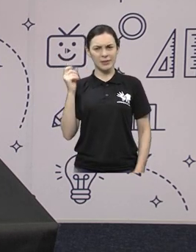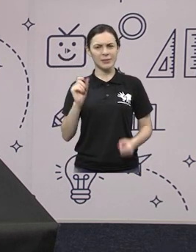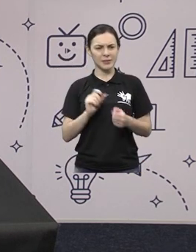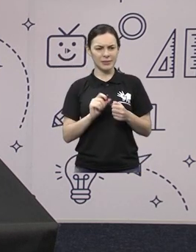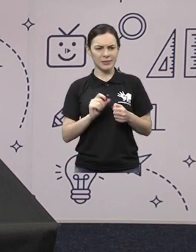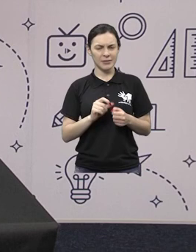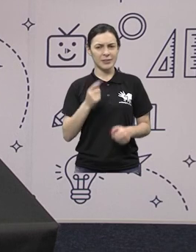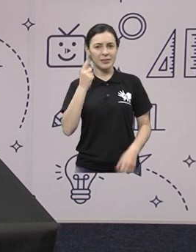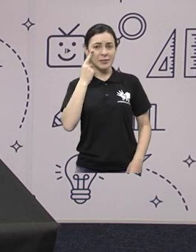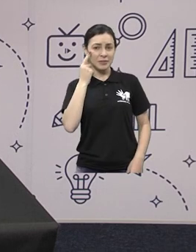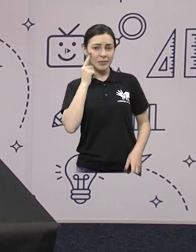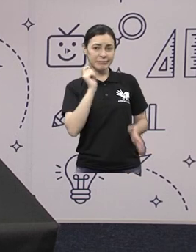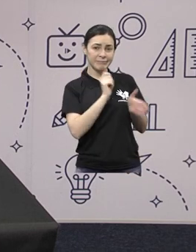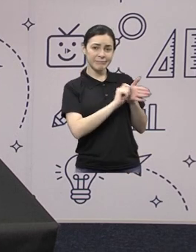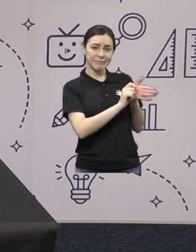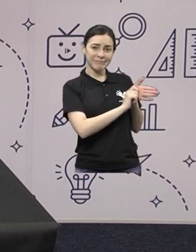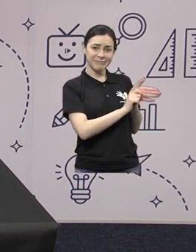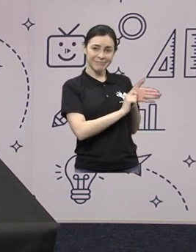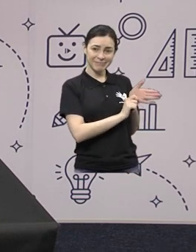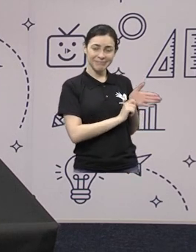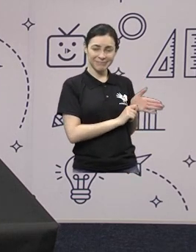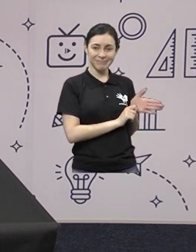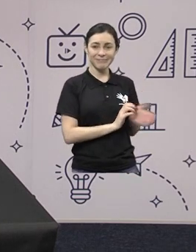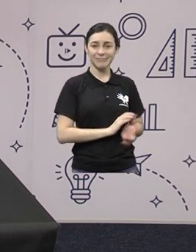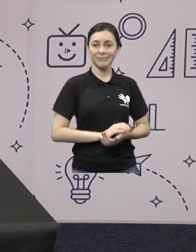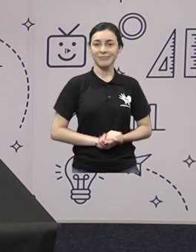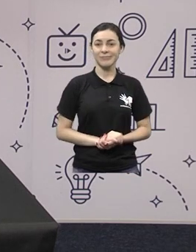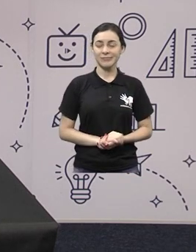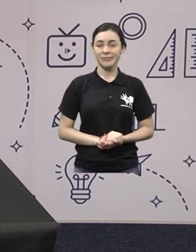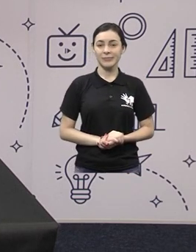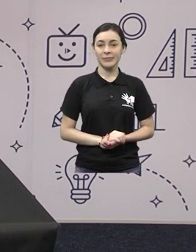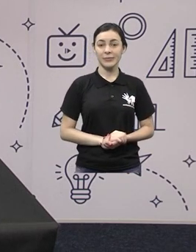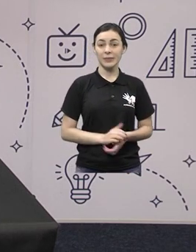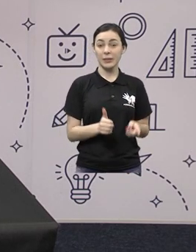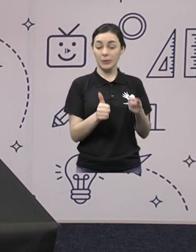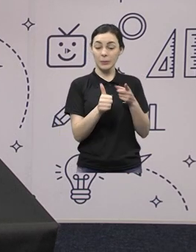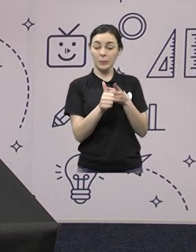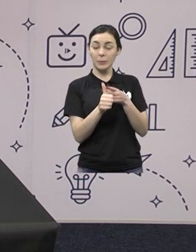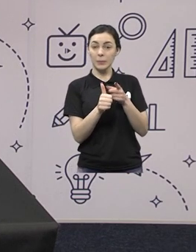nós fizemos? Vamos colocar aqui, ó. Nós fizemos lá